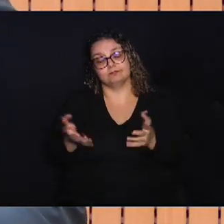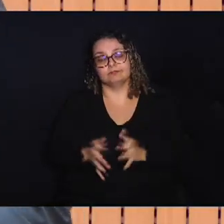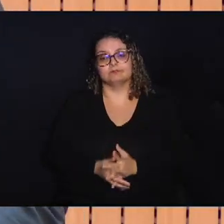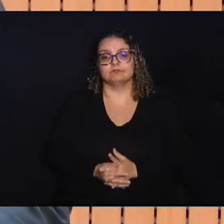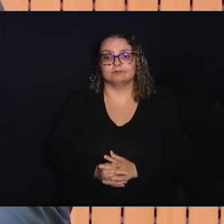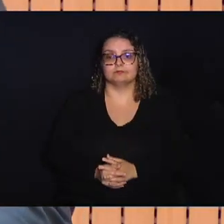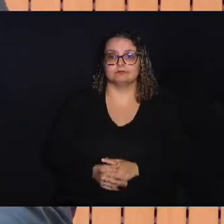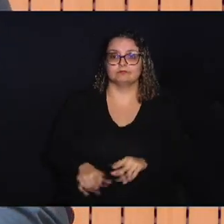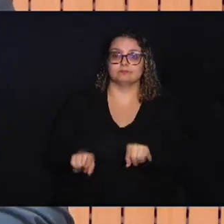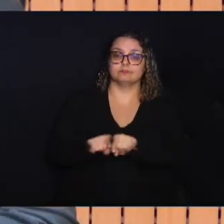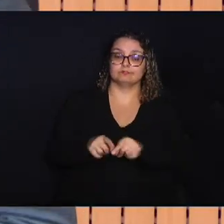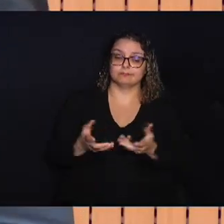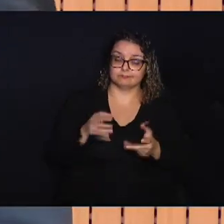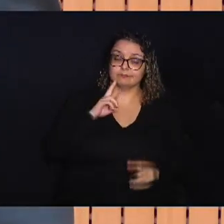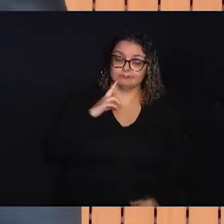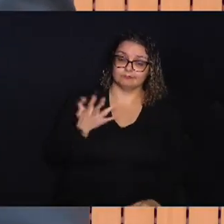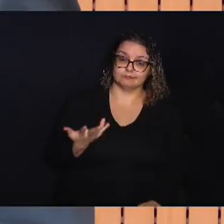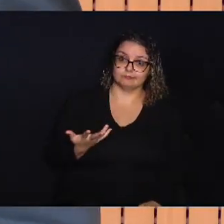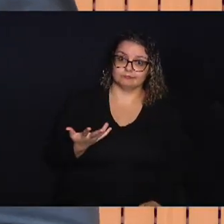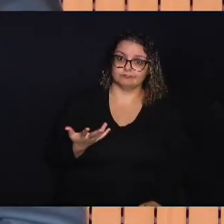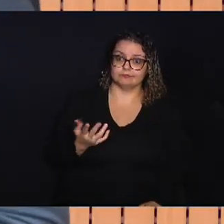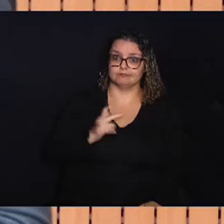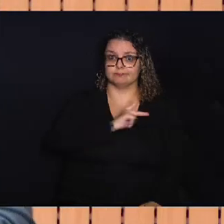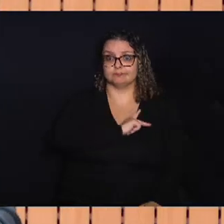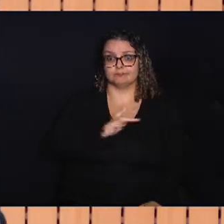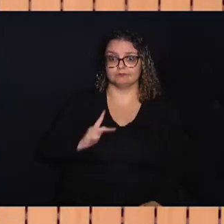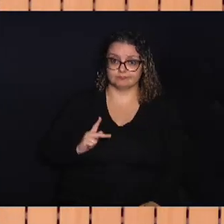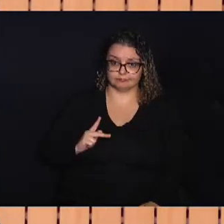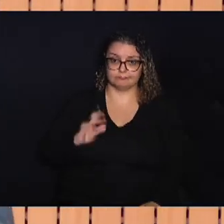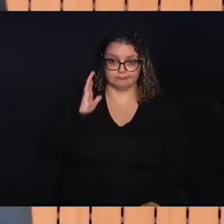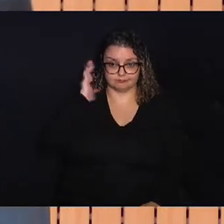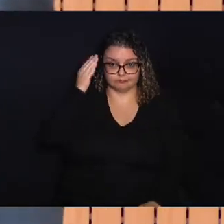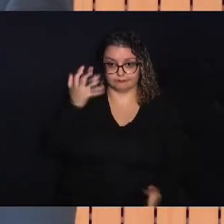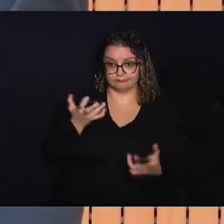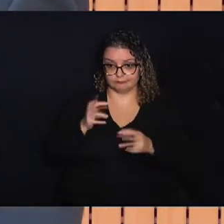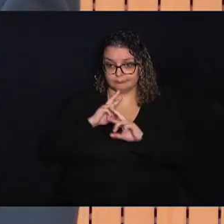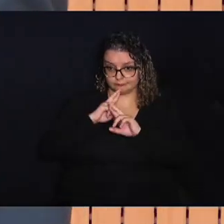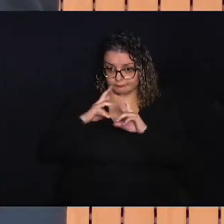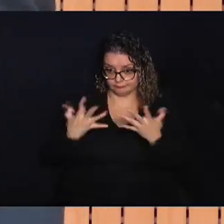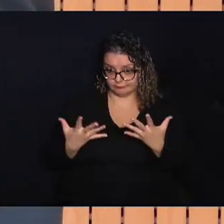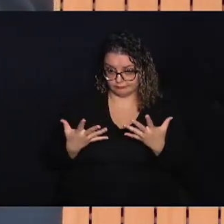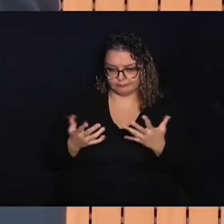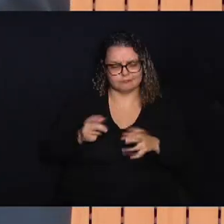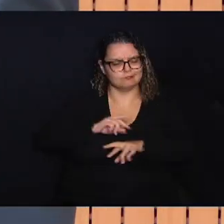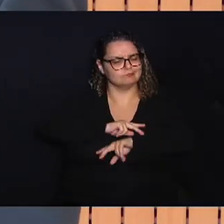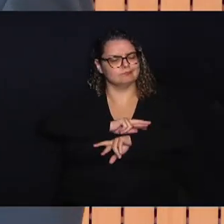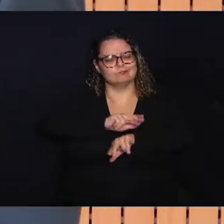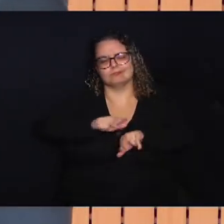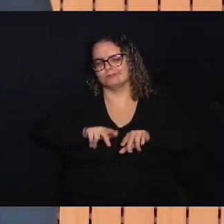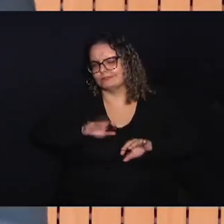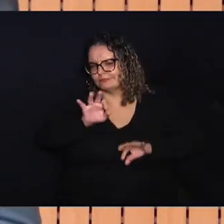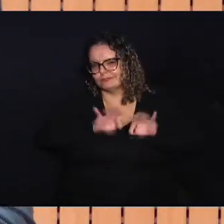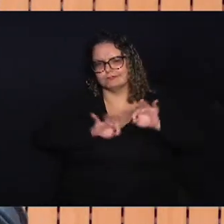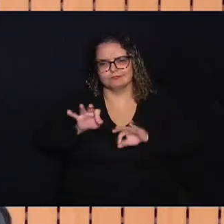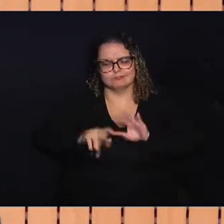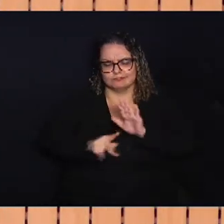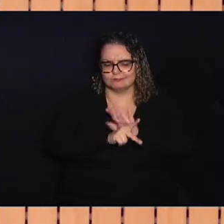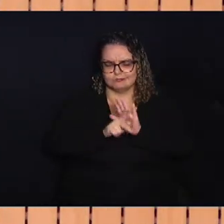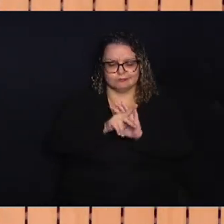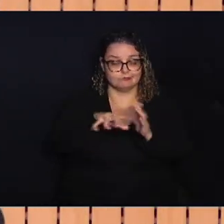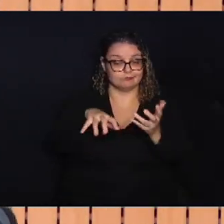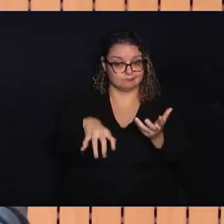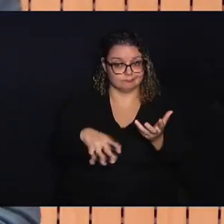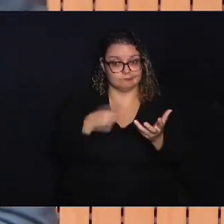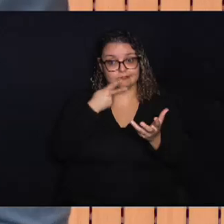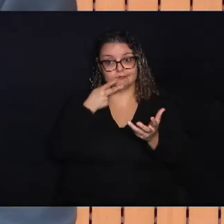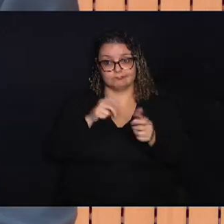tempo, quer resolver? O presidente da República quer resolver? Tem muitos projetos, mas muitos projetos no Congresso Nacional que falam